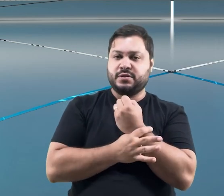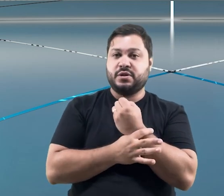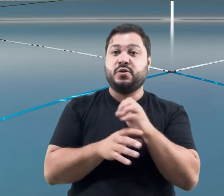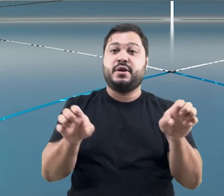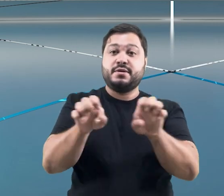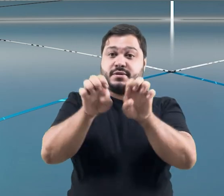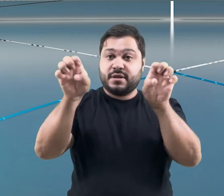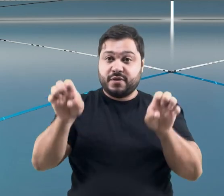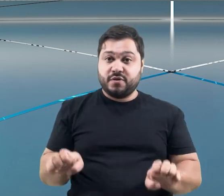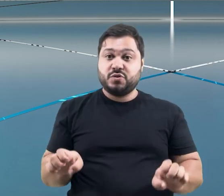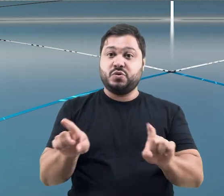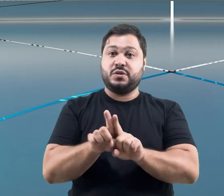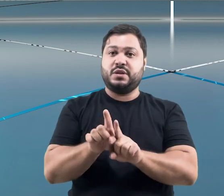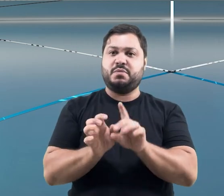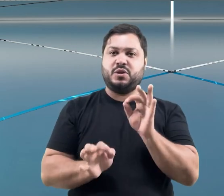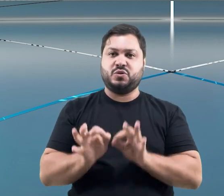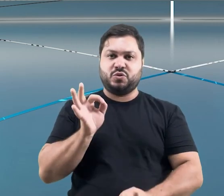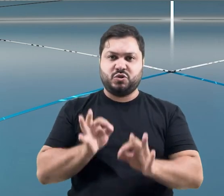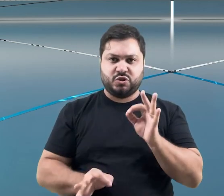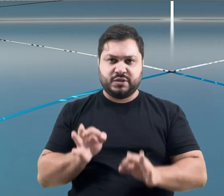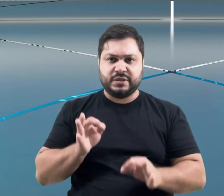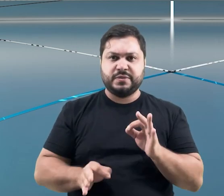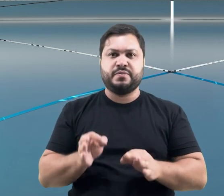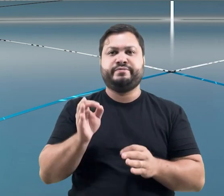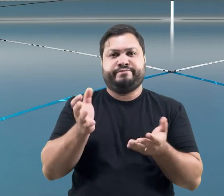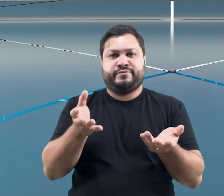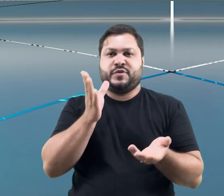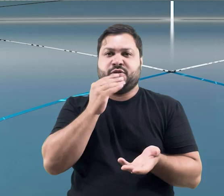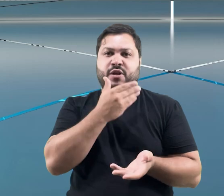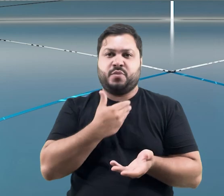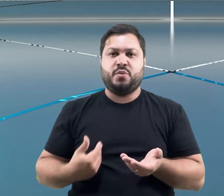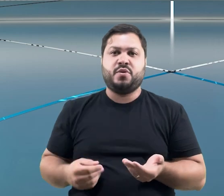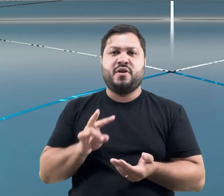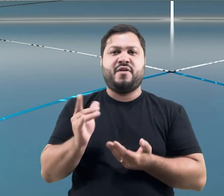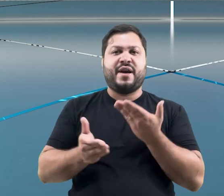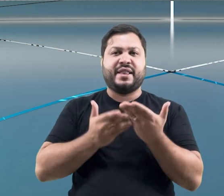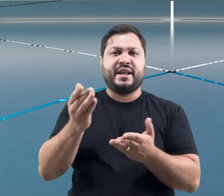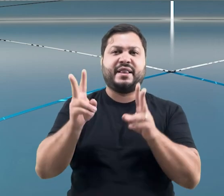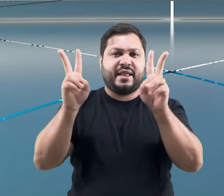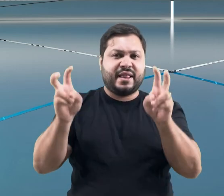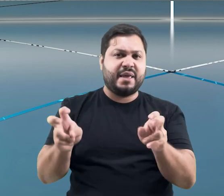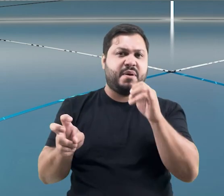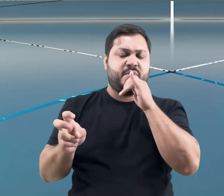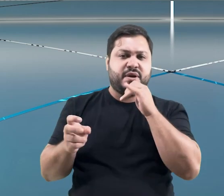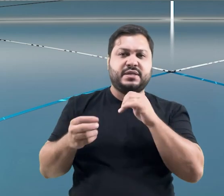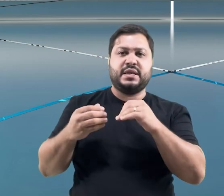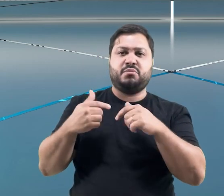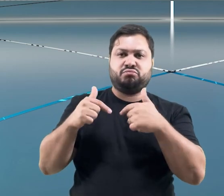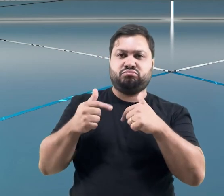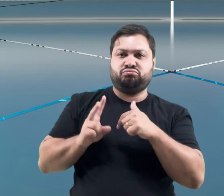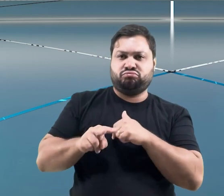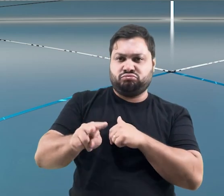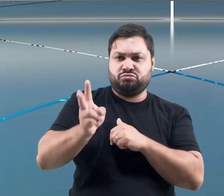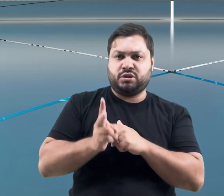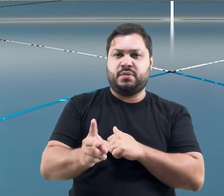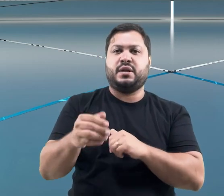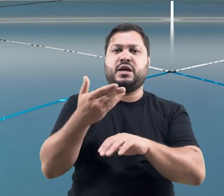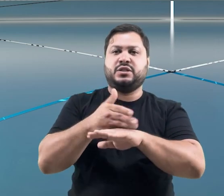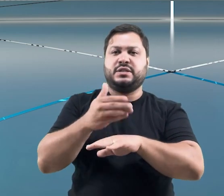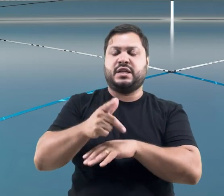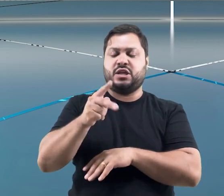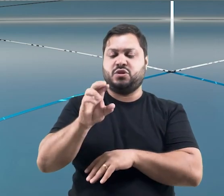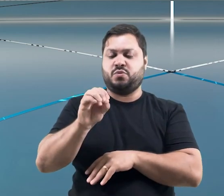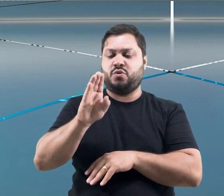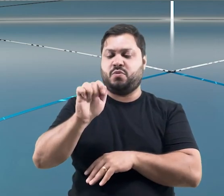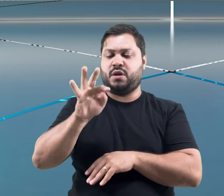educação, segurança, infraestrutura e justiça. Os servidores públicos serão tratados temas como estabilidade,